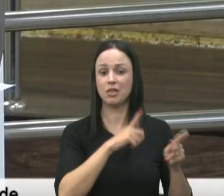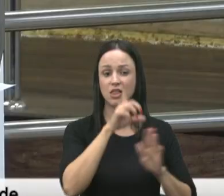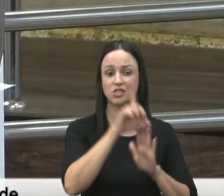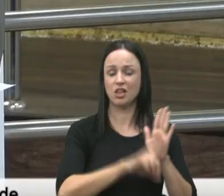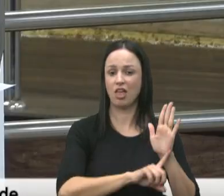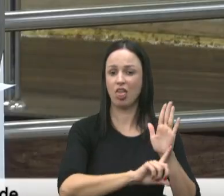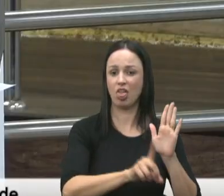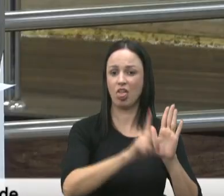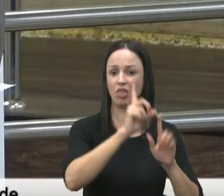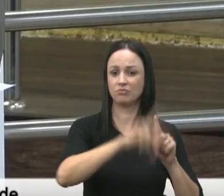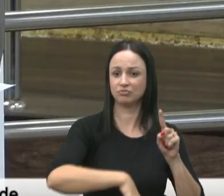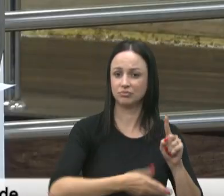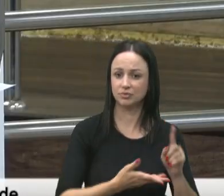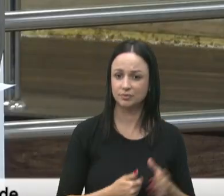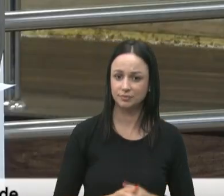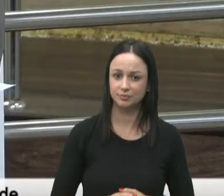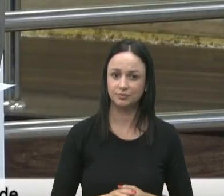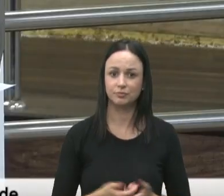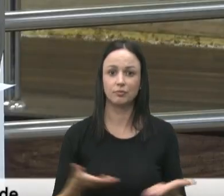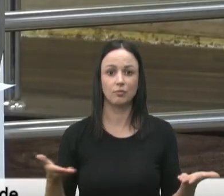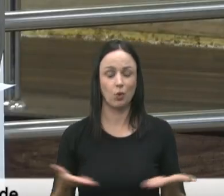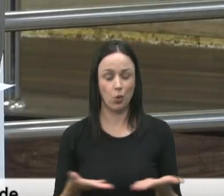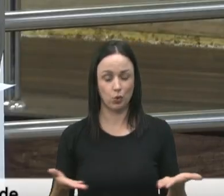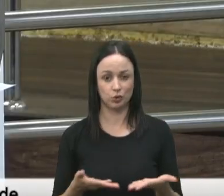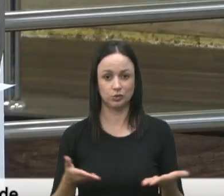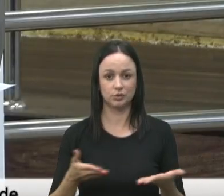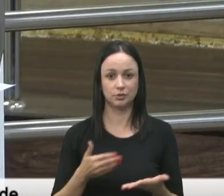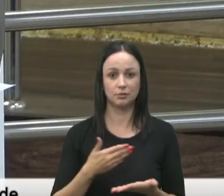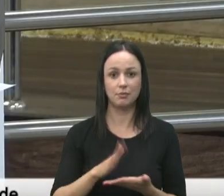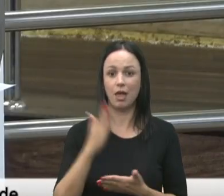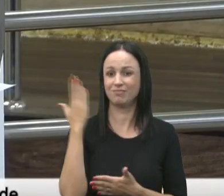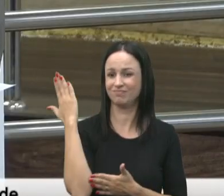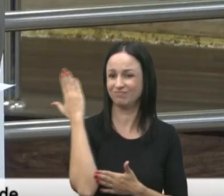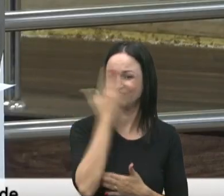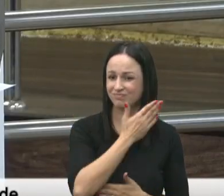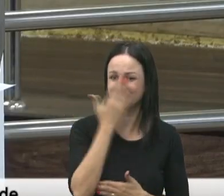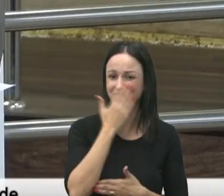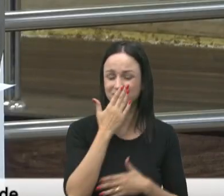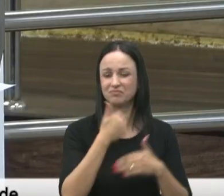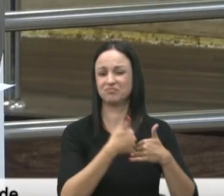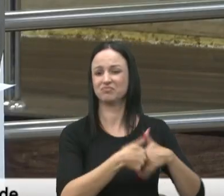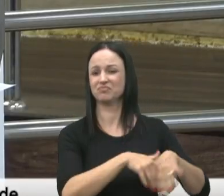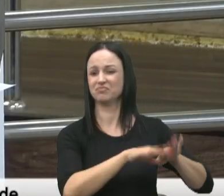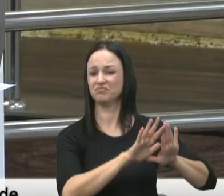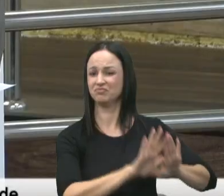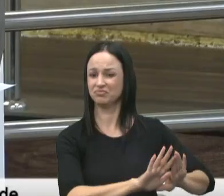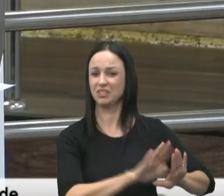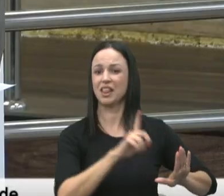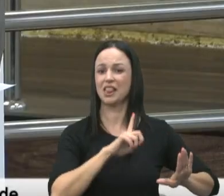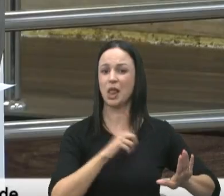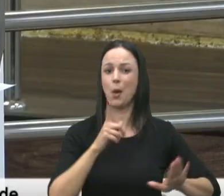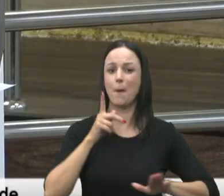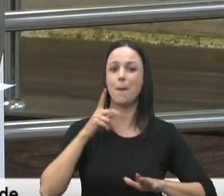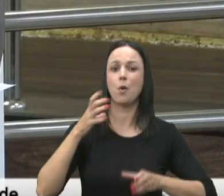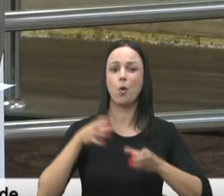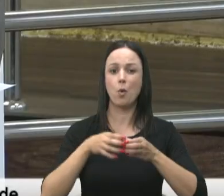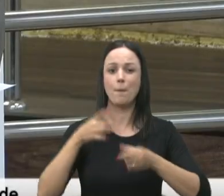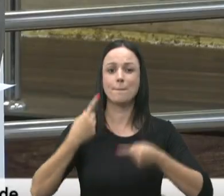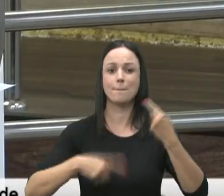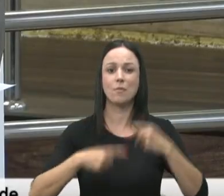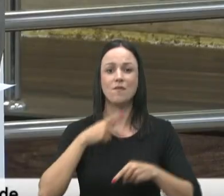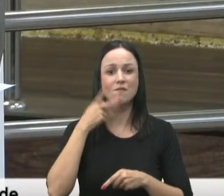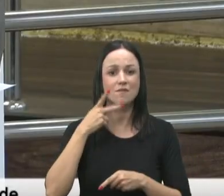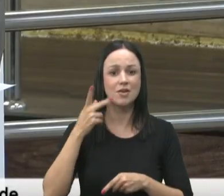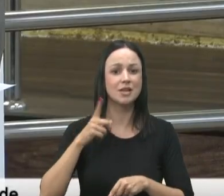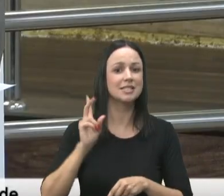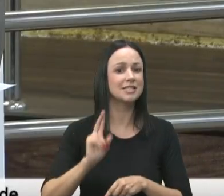negados. Hoje, mais do que invisibilidade, inércia, a gente tem um grupo político que fala o tempo inteiro sobre a